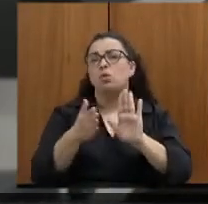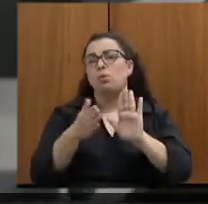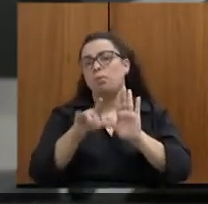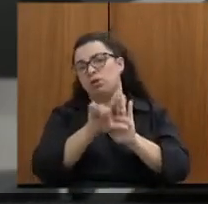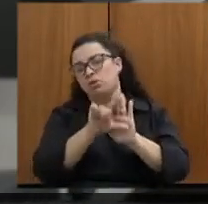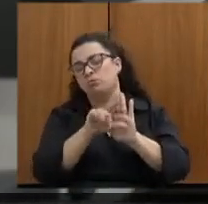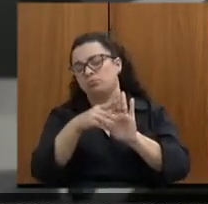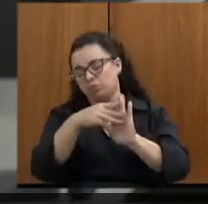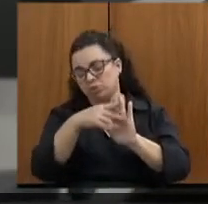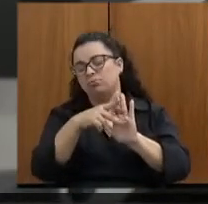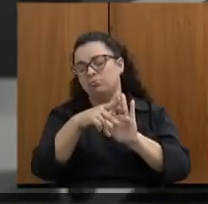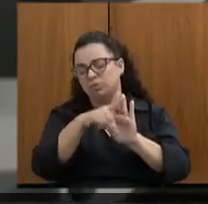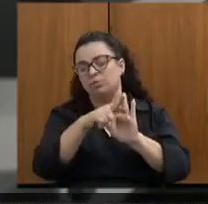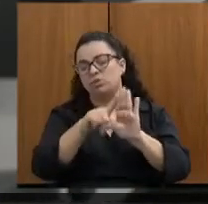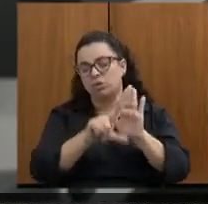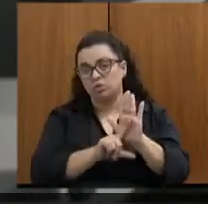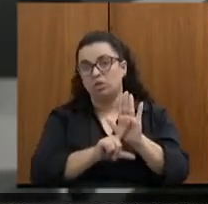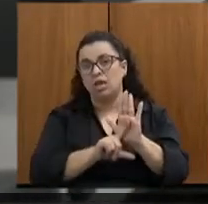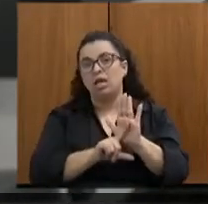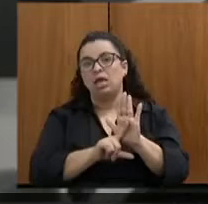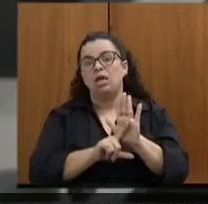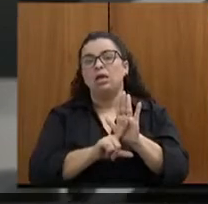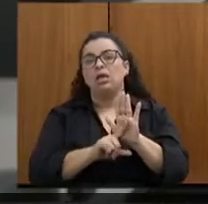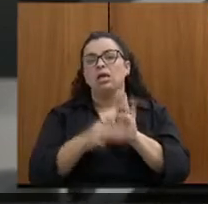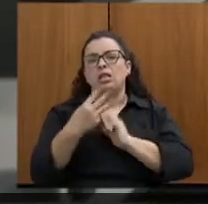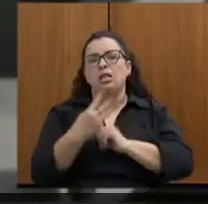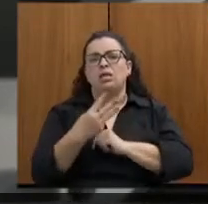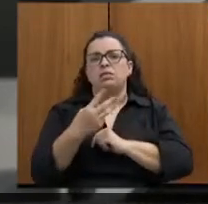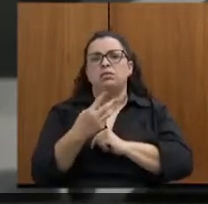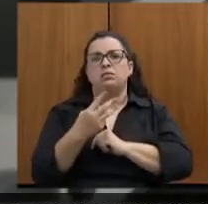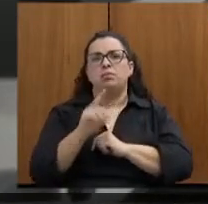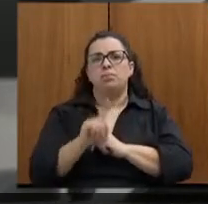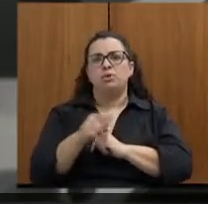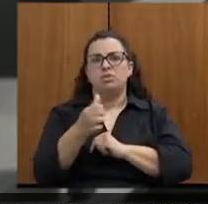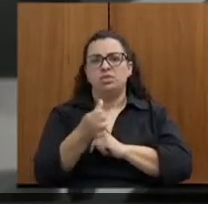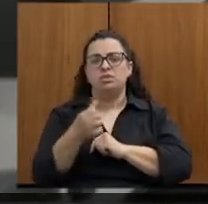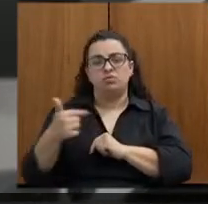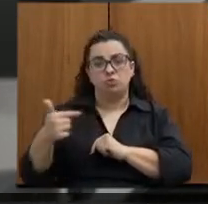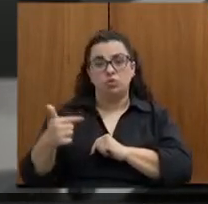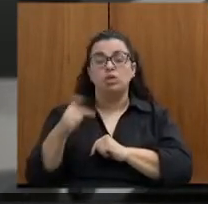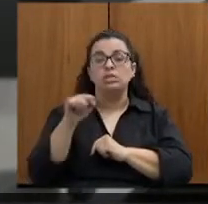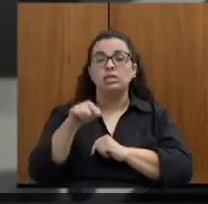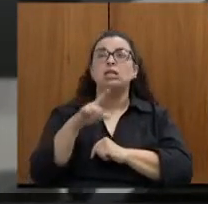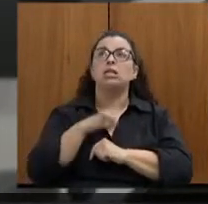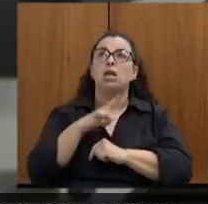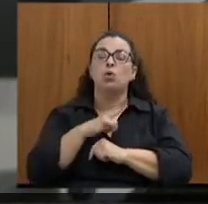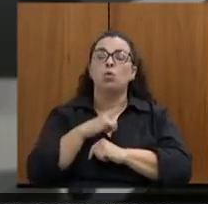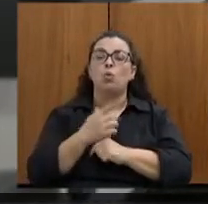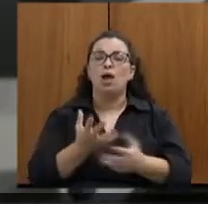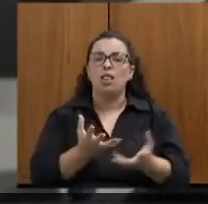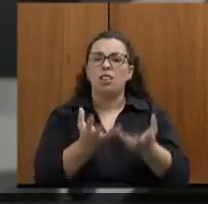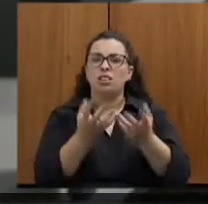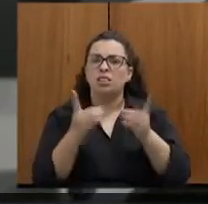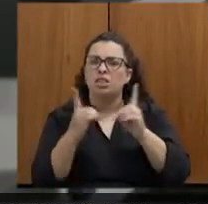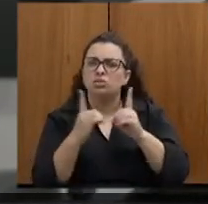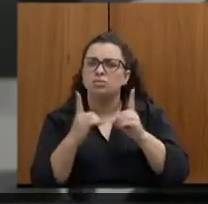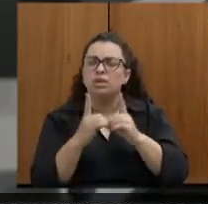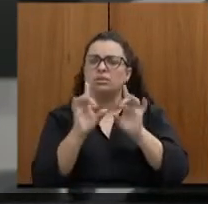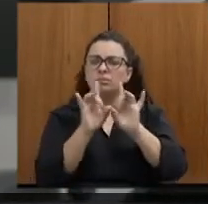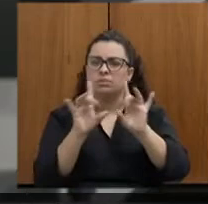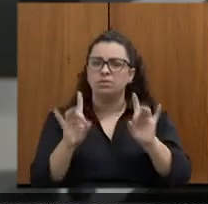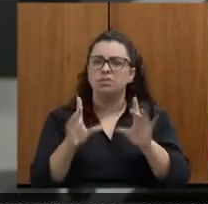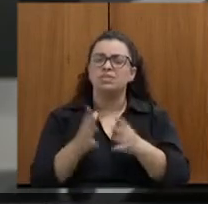2022, que prevê um atendimento especializado, incluindo, inclusive, auxílio financeiro, acolhimento,